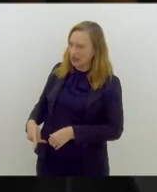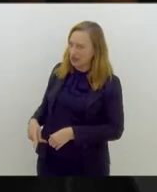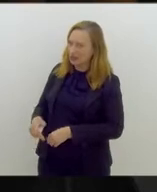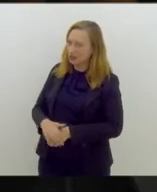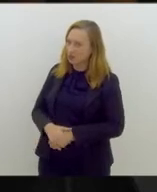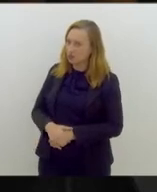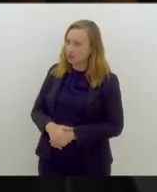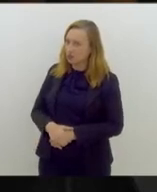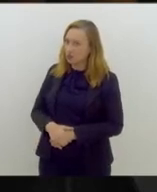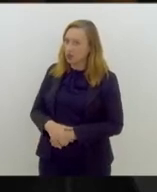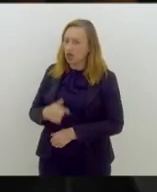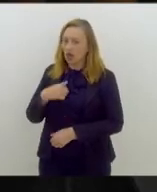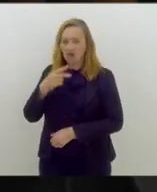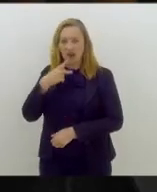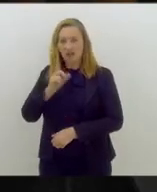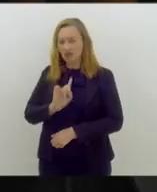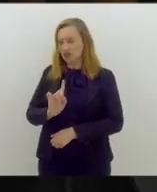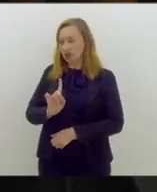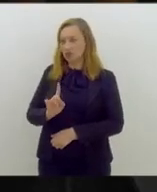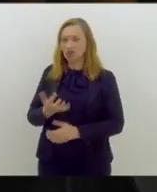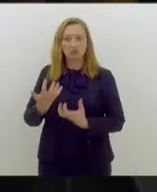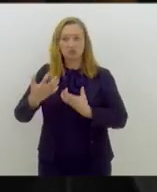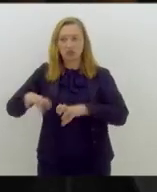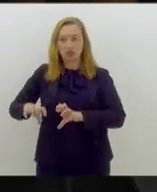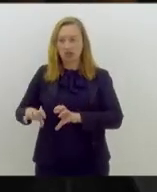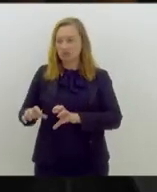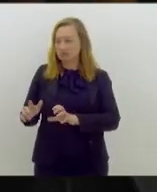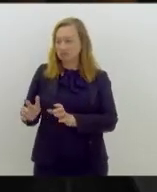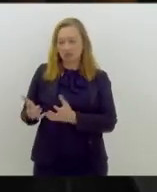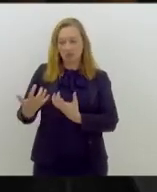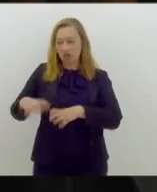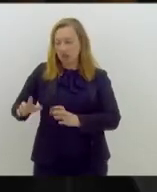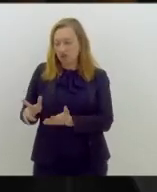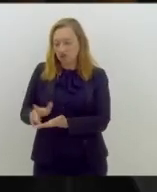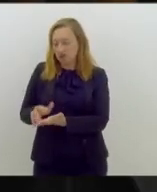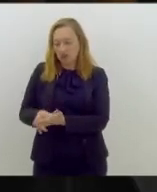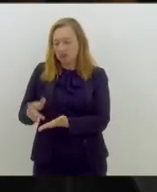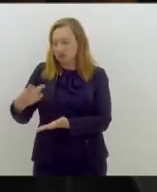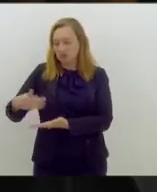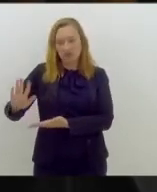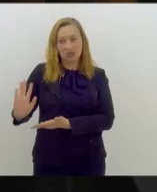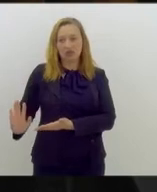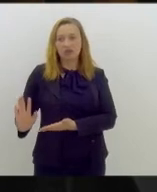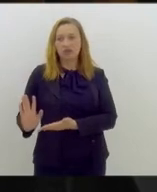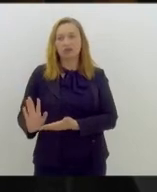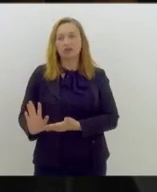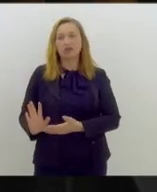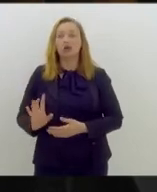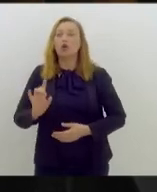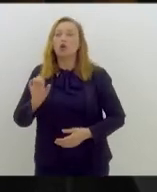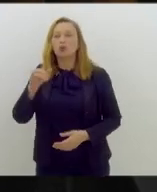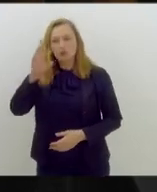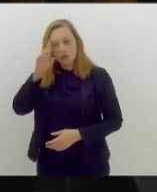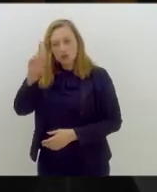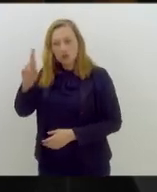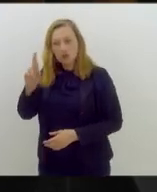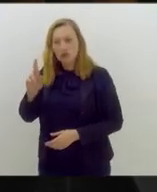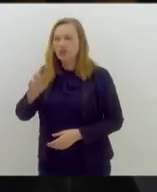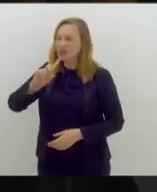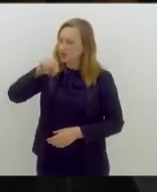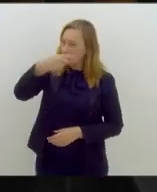e eu dizia não então não quero nem seu cartão sou vota mais tarde